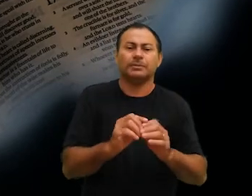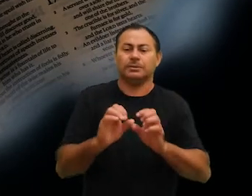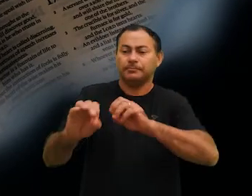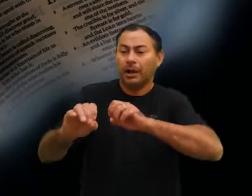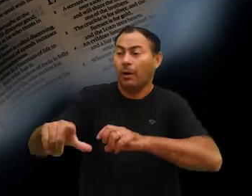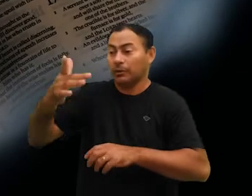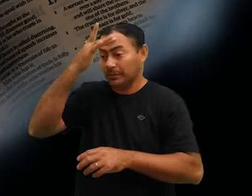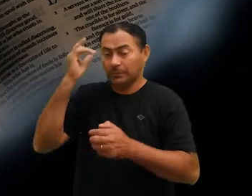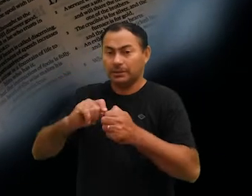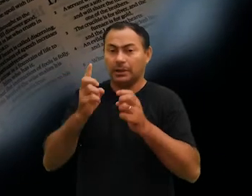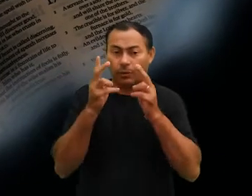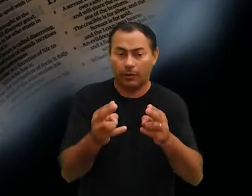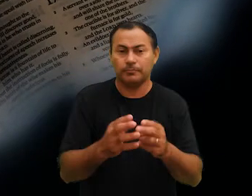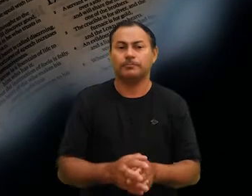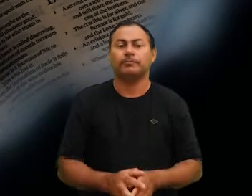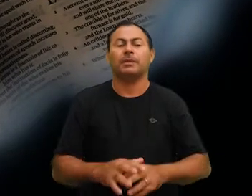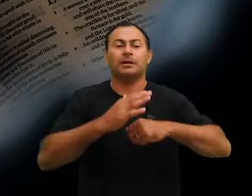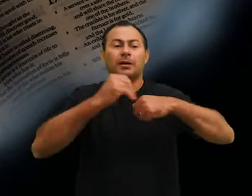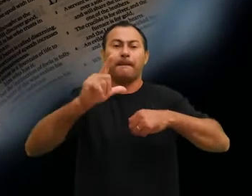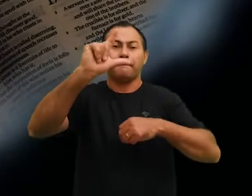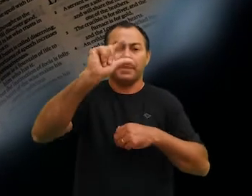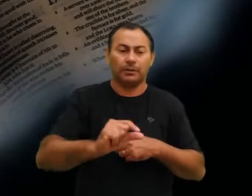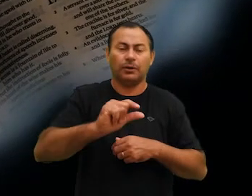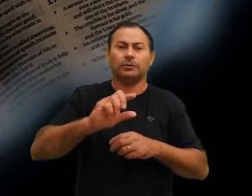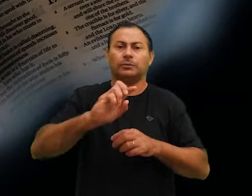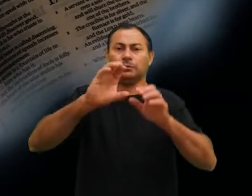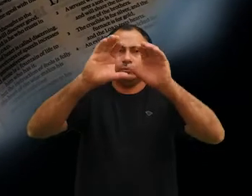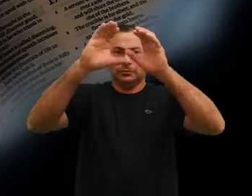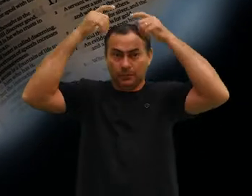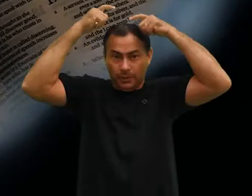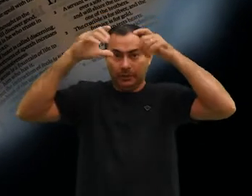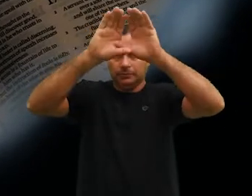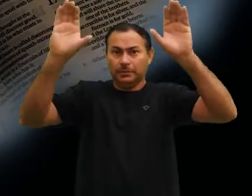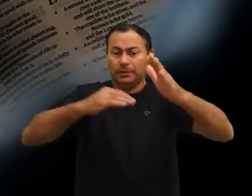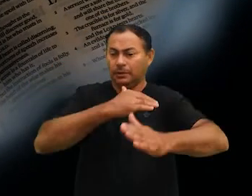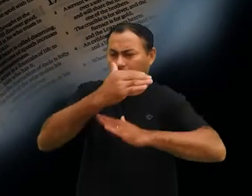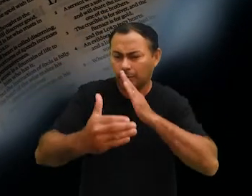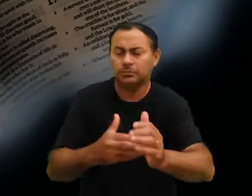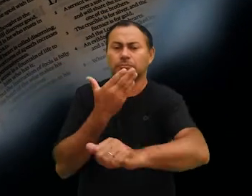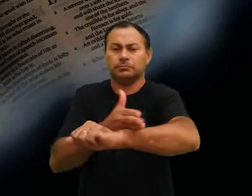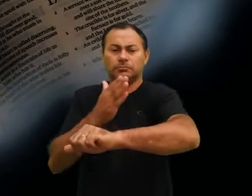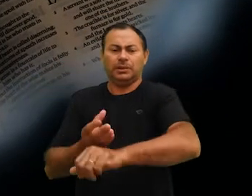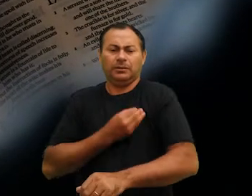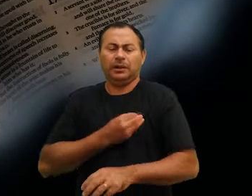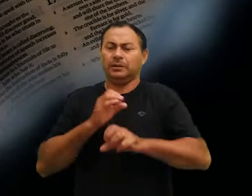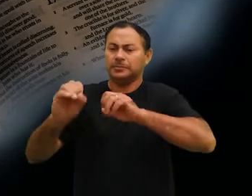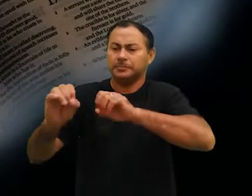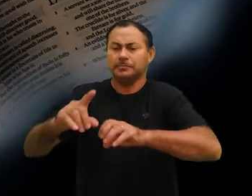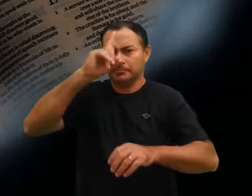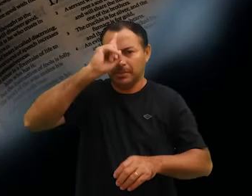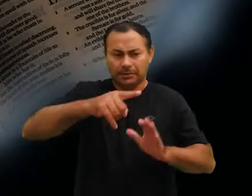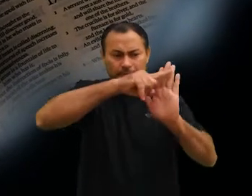e ensinar os outros a fazerem o mesmo, será chamado menor no reino dos céus. Mas todo aquele que praticar e ensinar